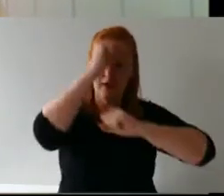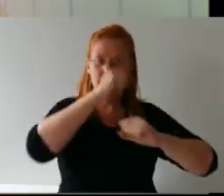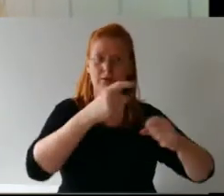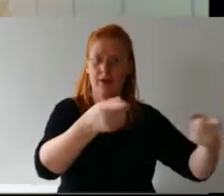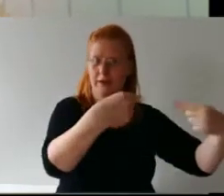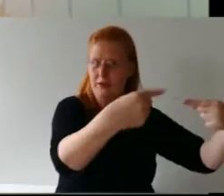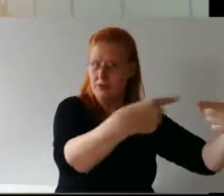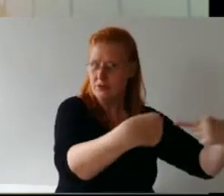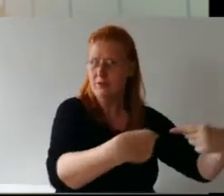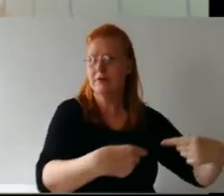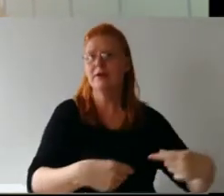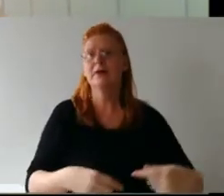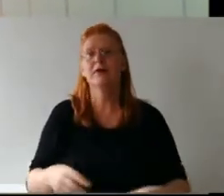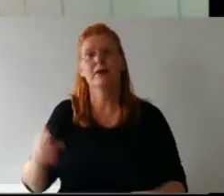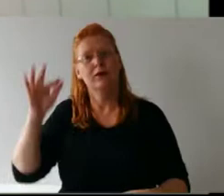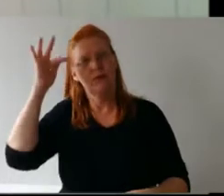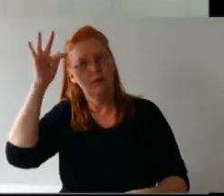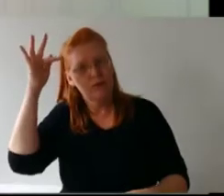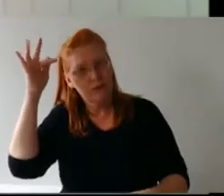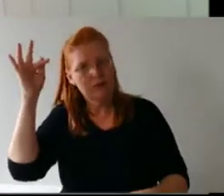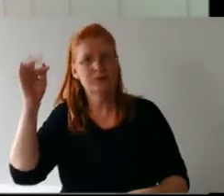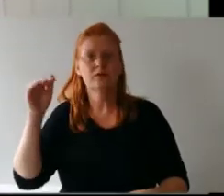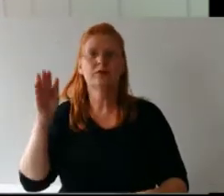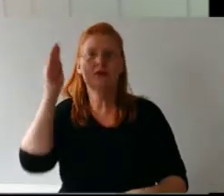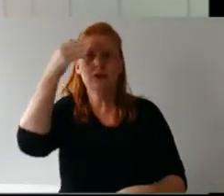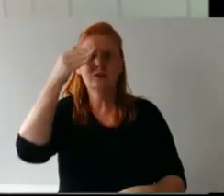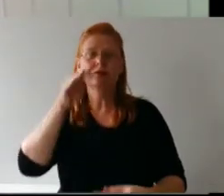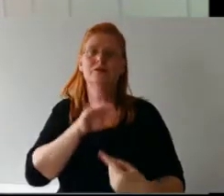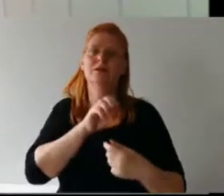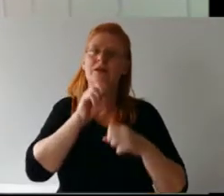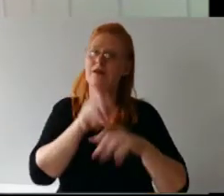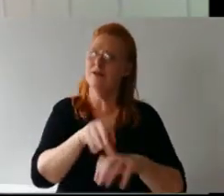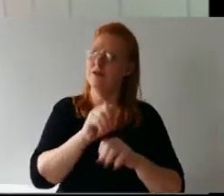ficou aprendido pela crítica, segundo ele.